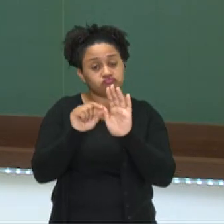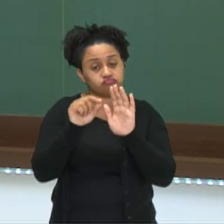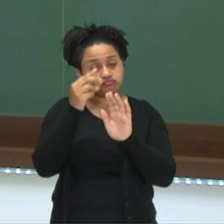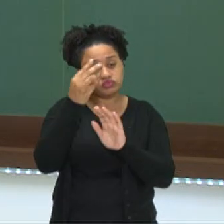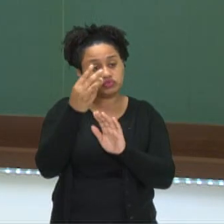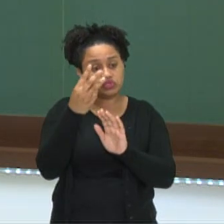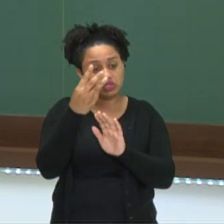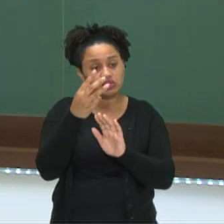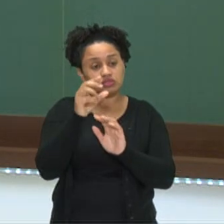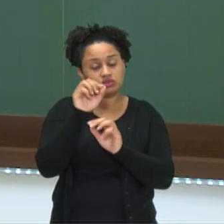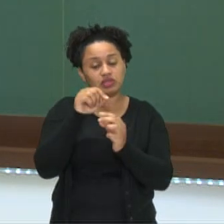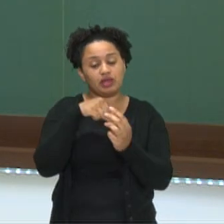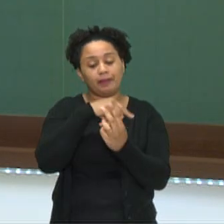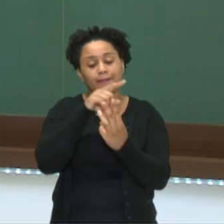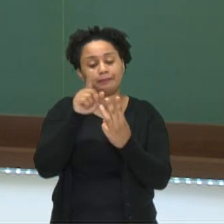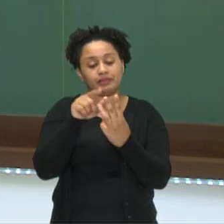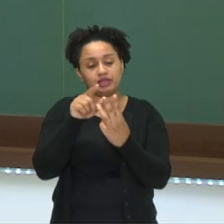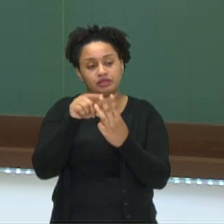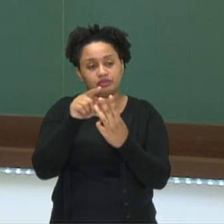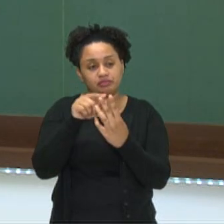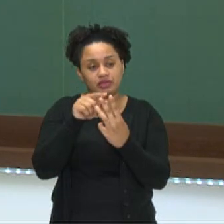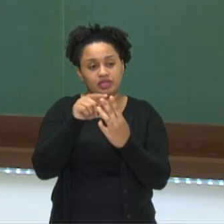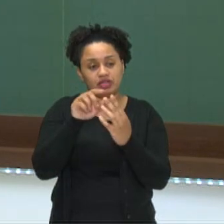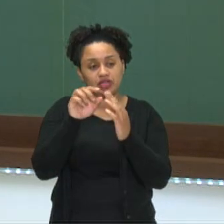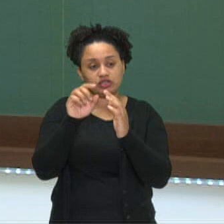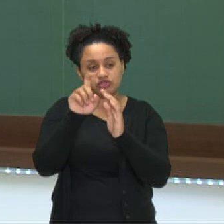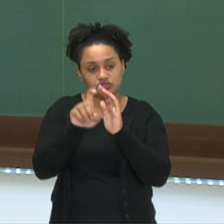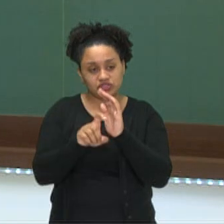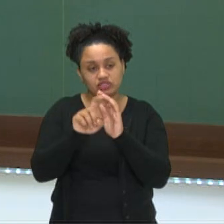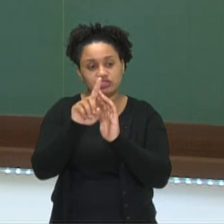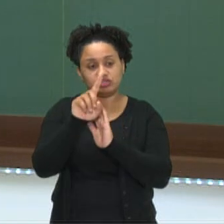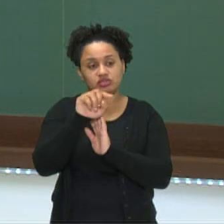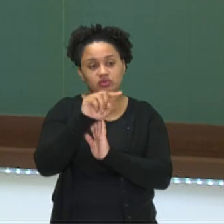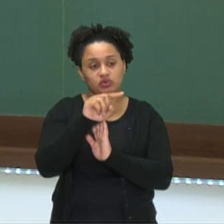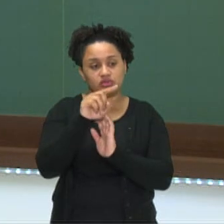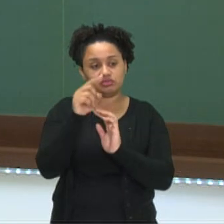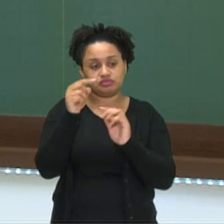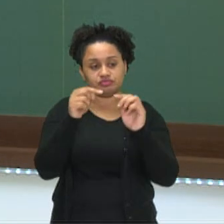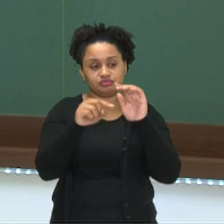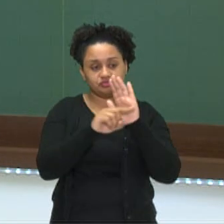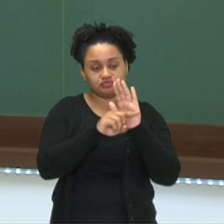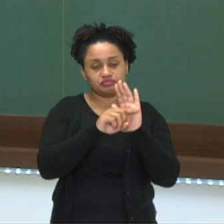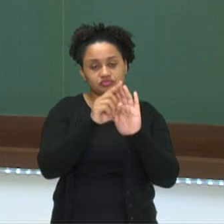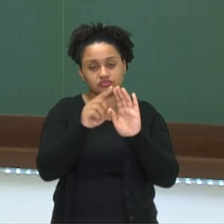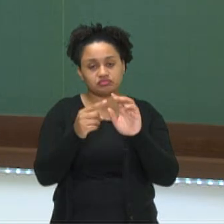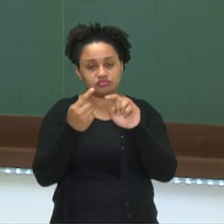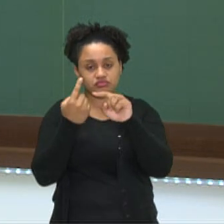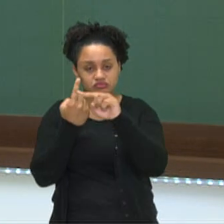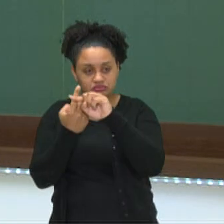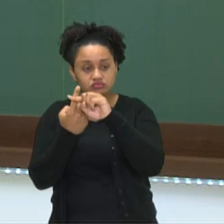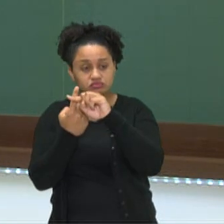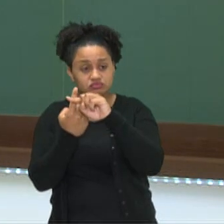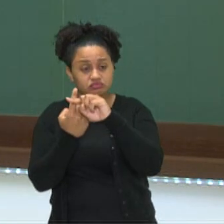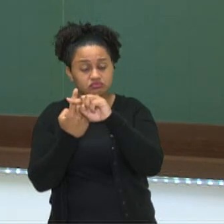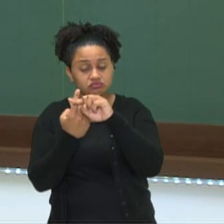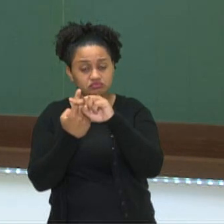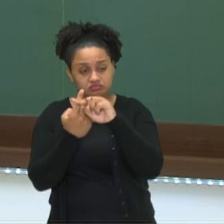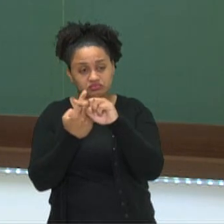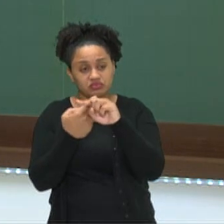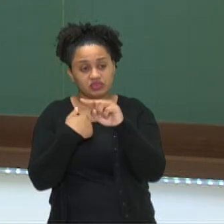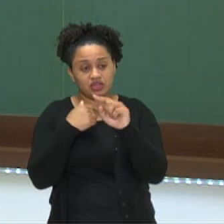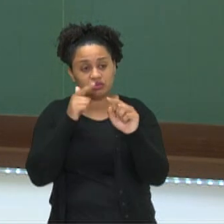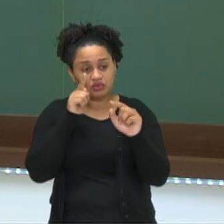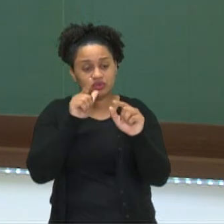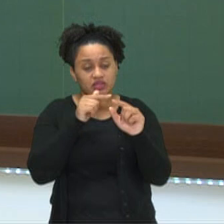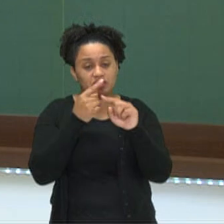3, a primeira parcela que sobra é só o x. Esse mais, se eu tenho menos na frente aqui, para ele